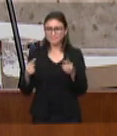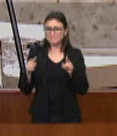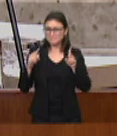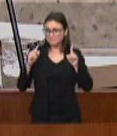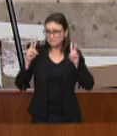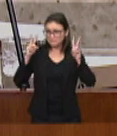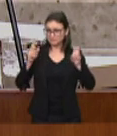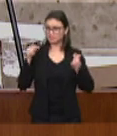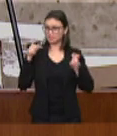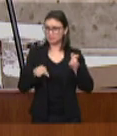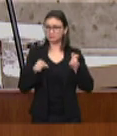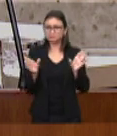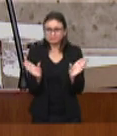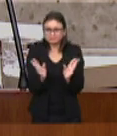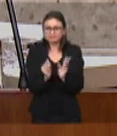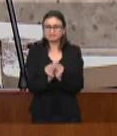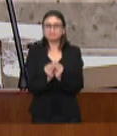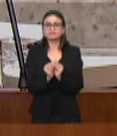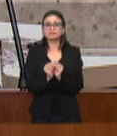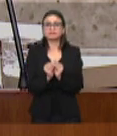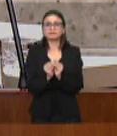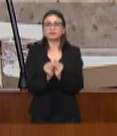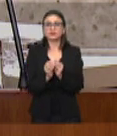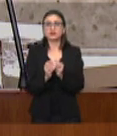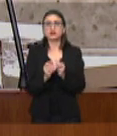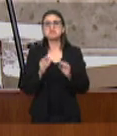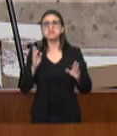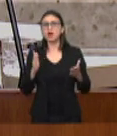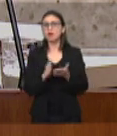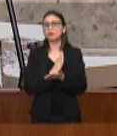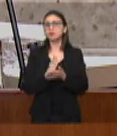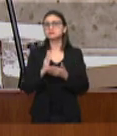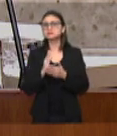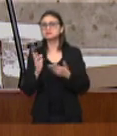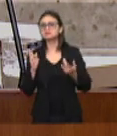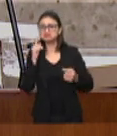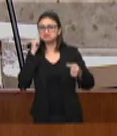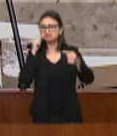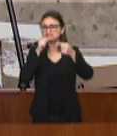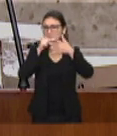forma bastante breve algumas razões que eu